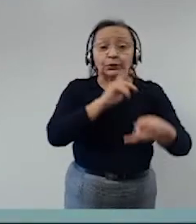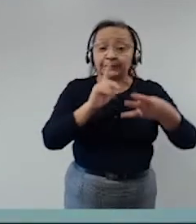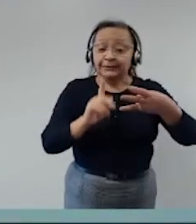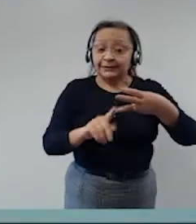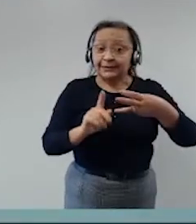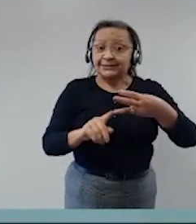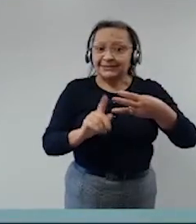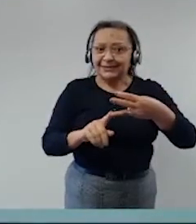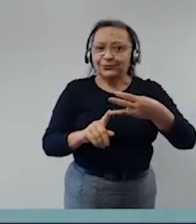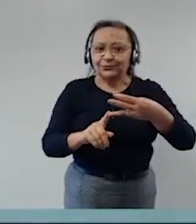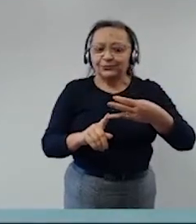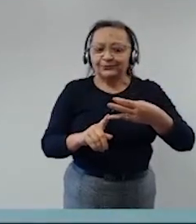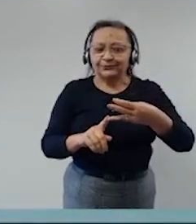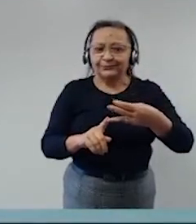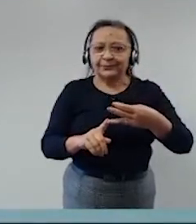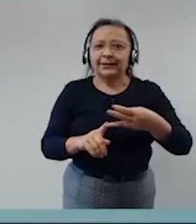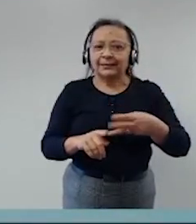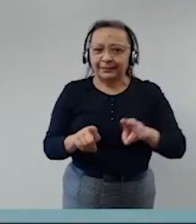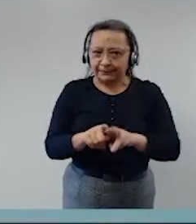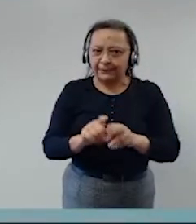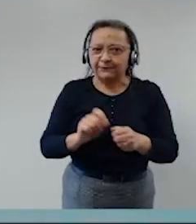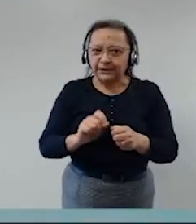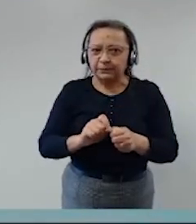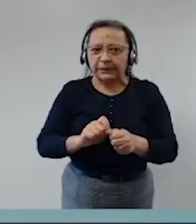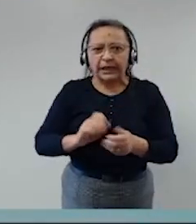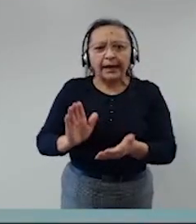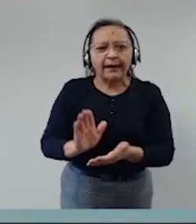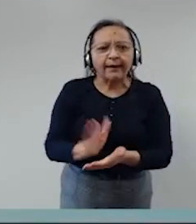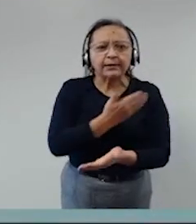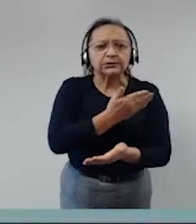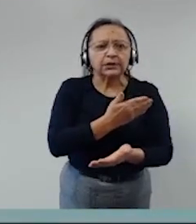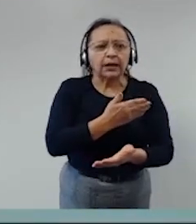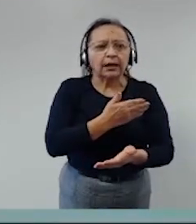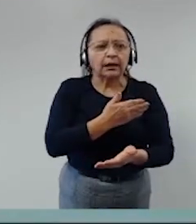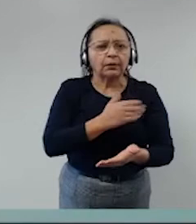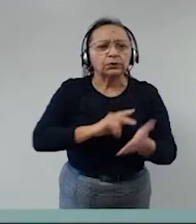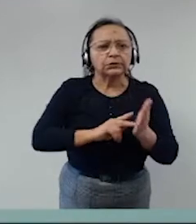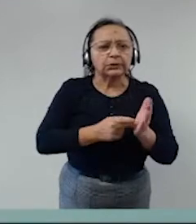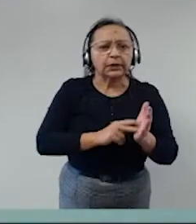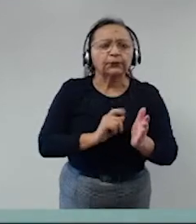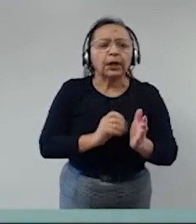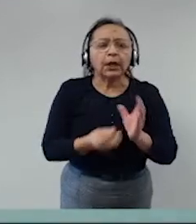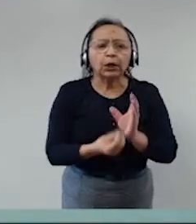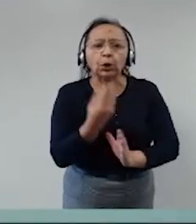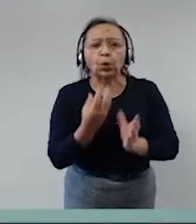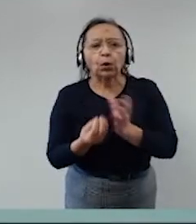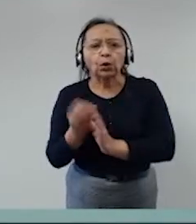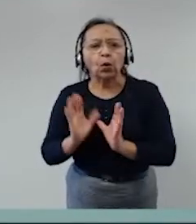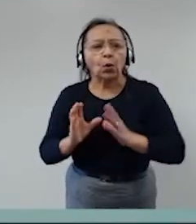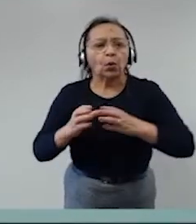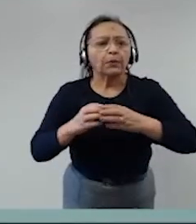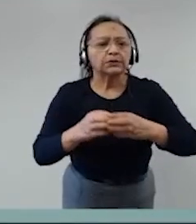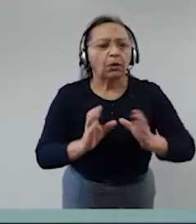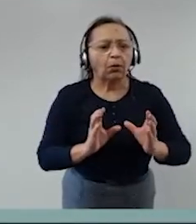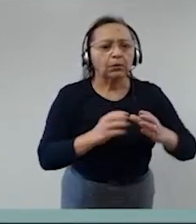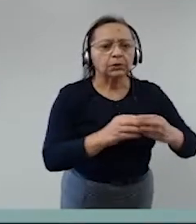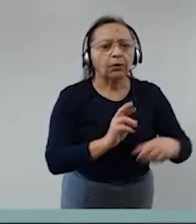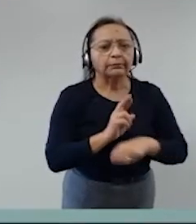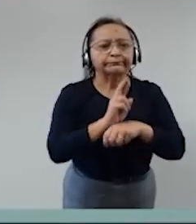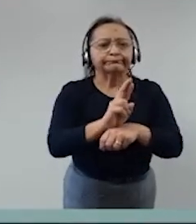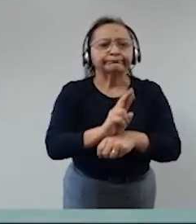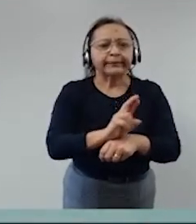foi feito para retirar a atuação do sindicato foi a criação das comissões de representantes por